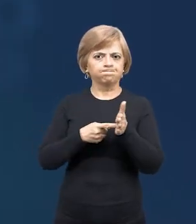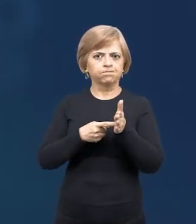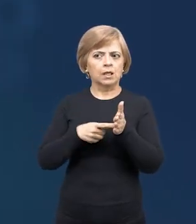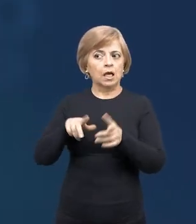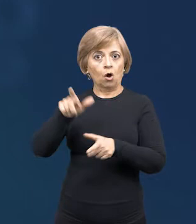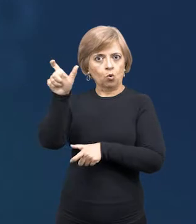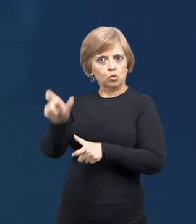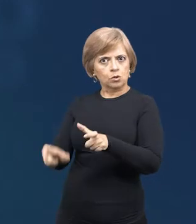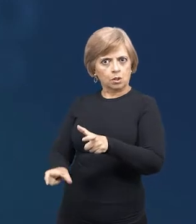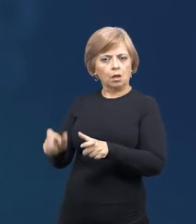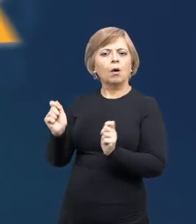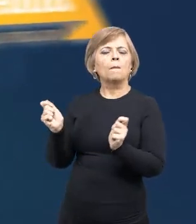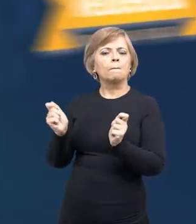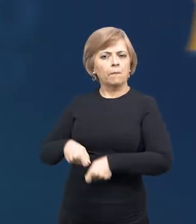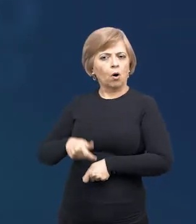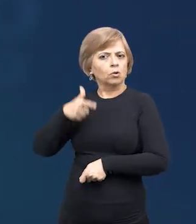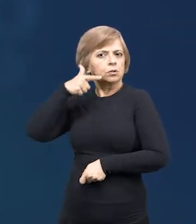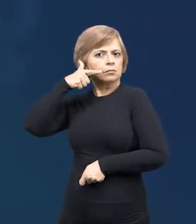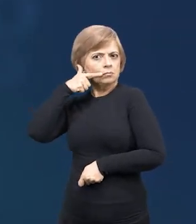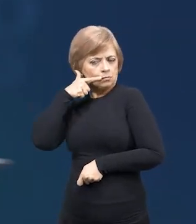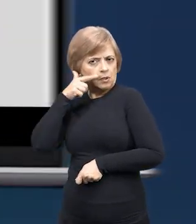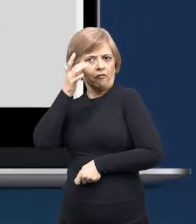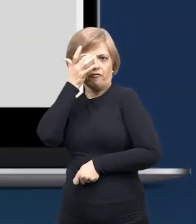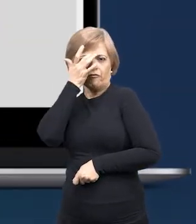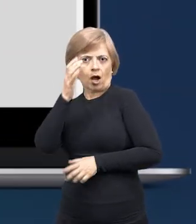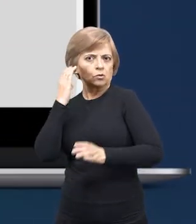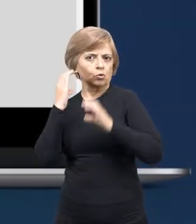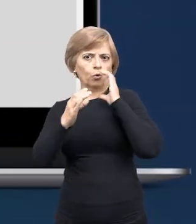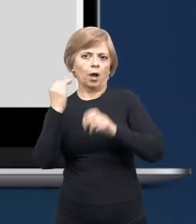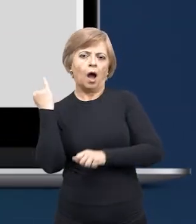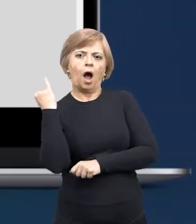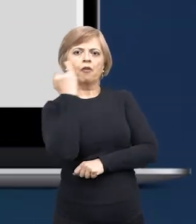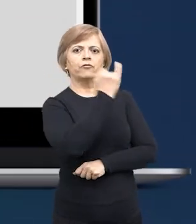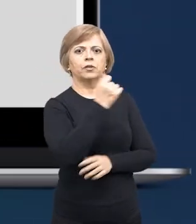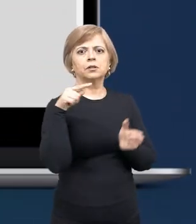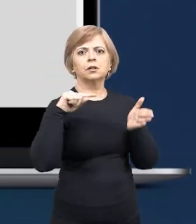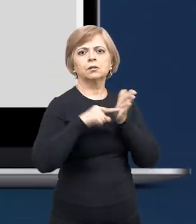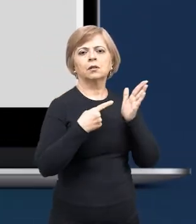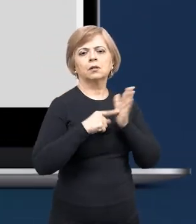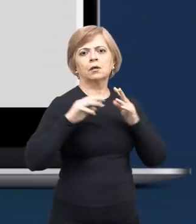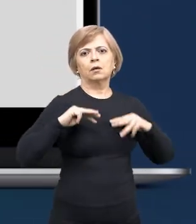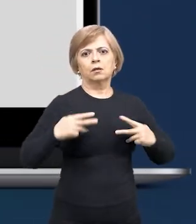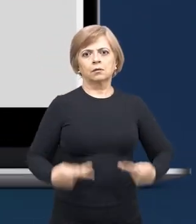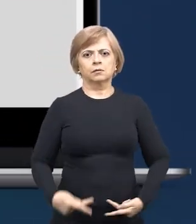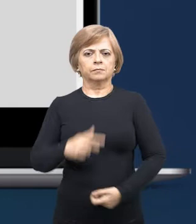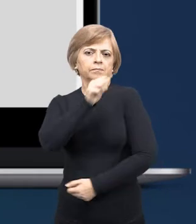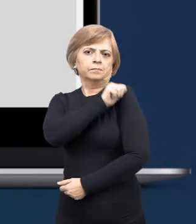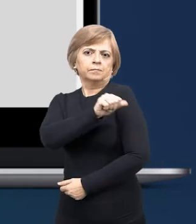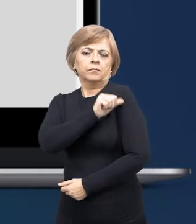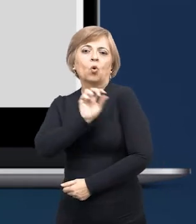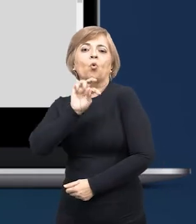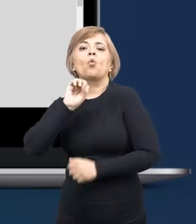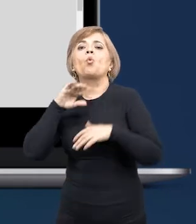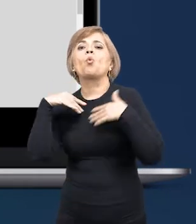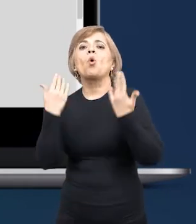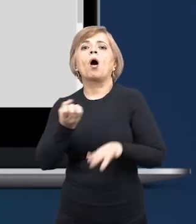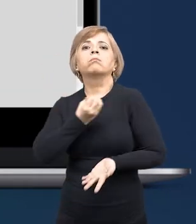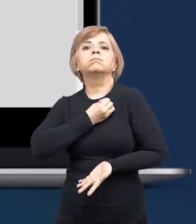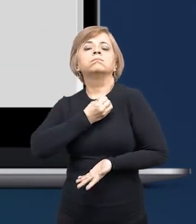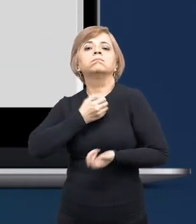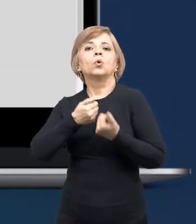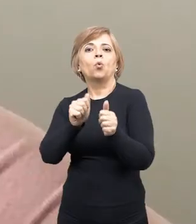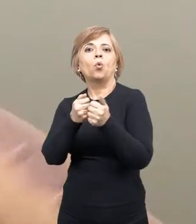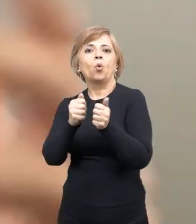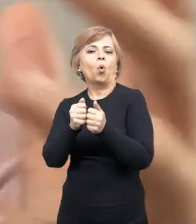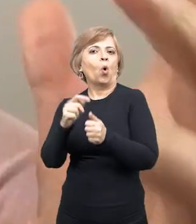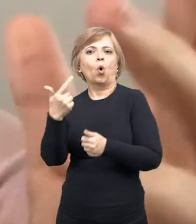cidadão pode, de forma simples e fácil, comunicar ao MPRJ quais linhas de ônibus não estão